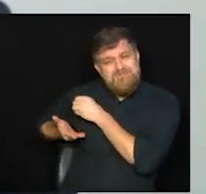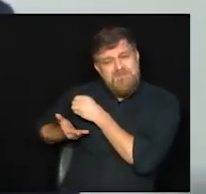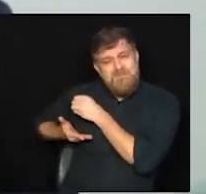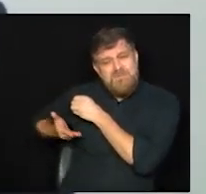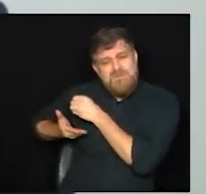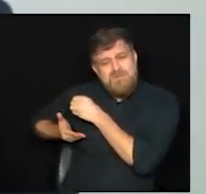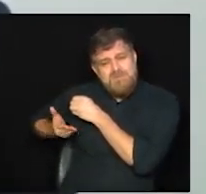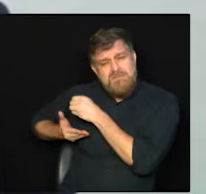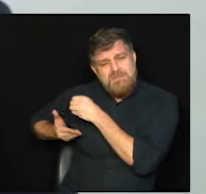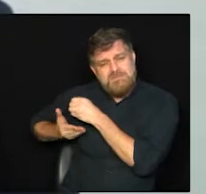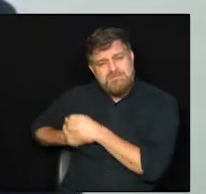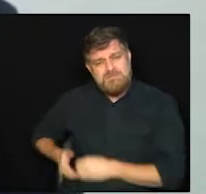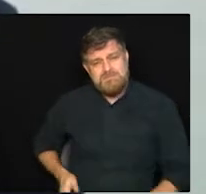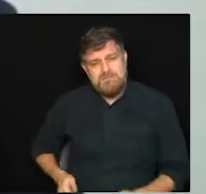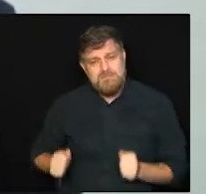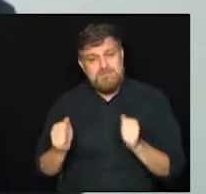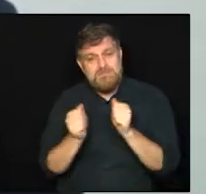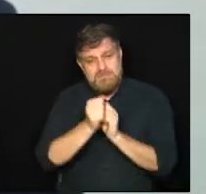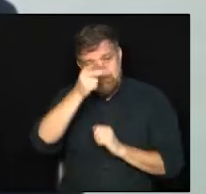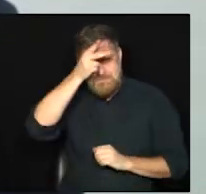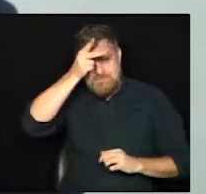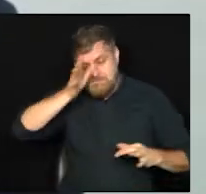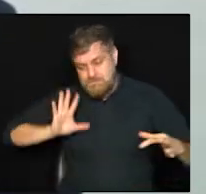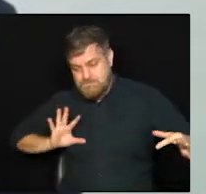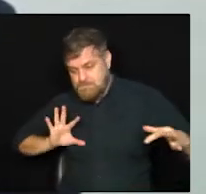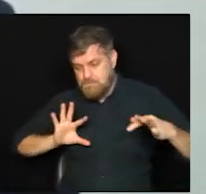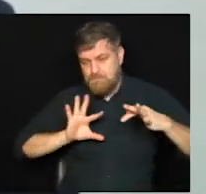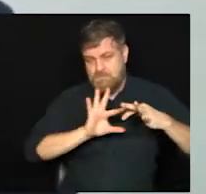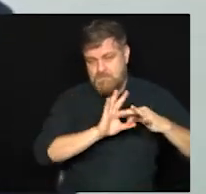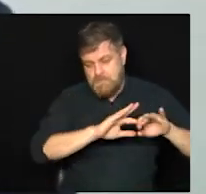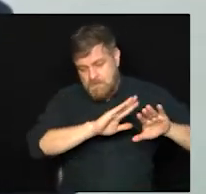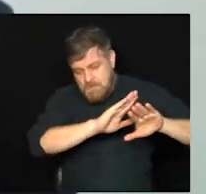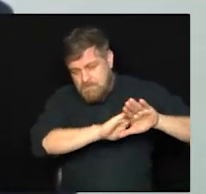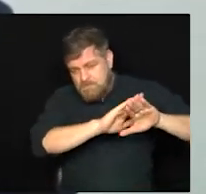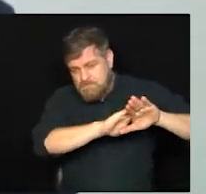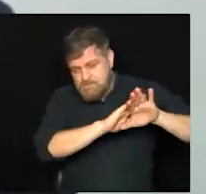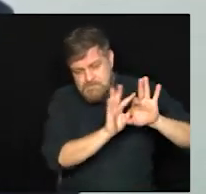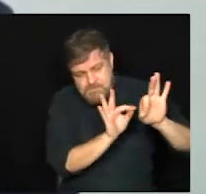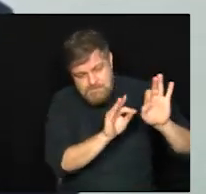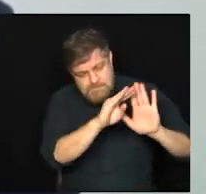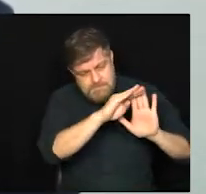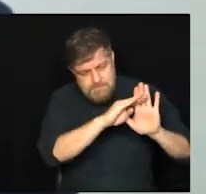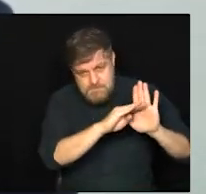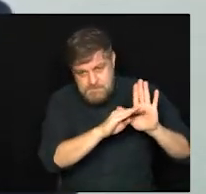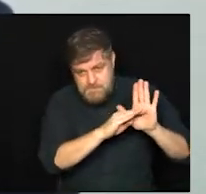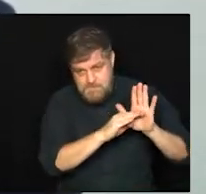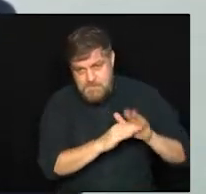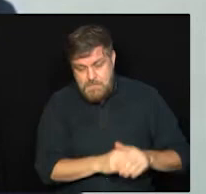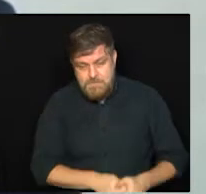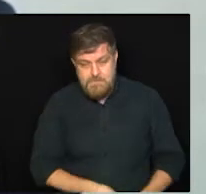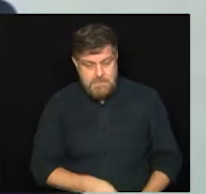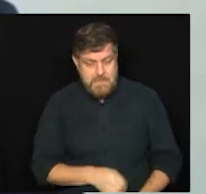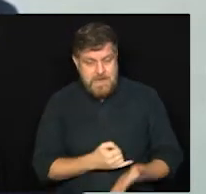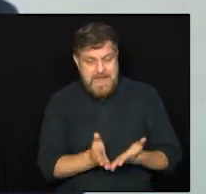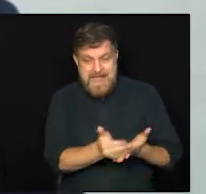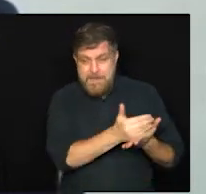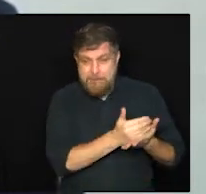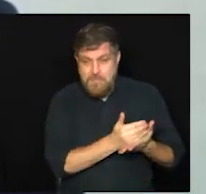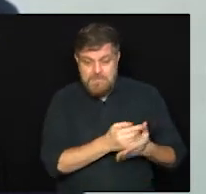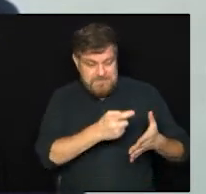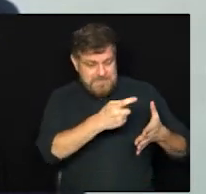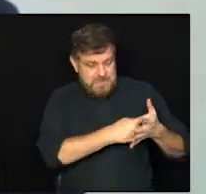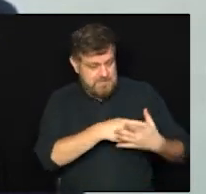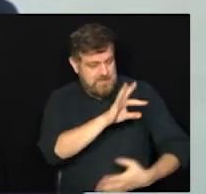junto, né, com o Executivo, faça sim o projeto do refis do IPTU. Esse é um